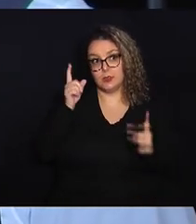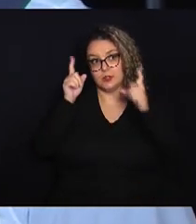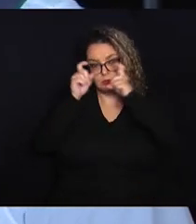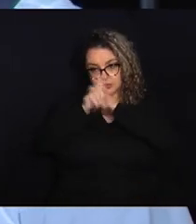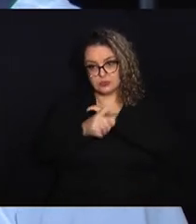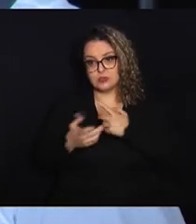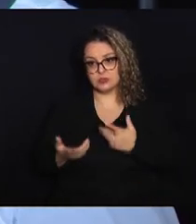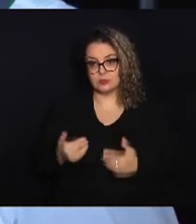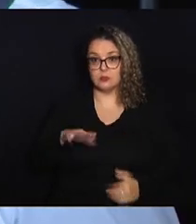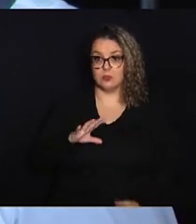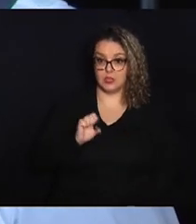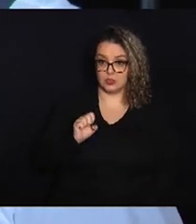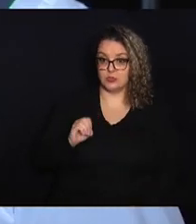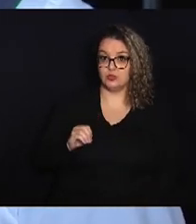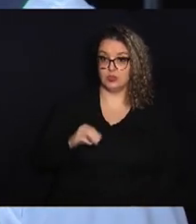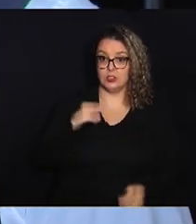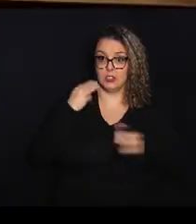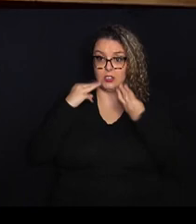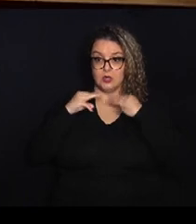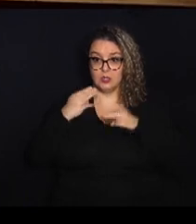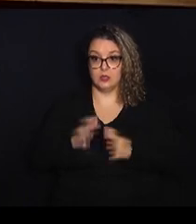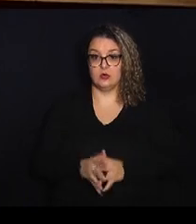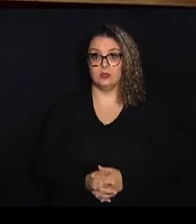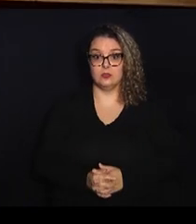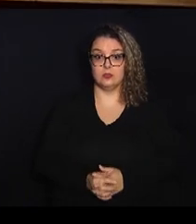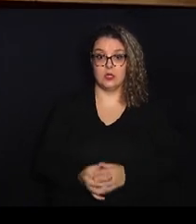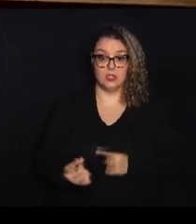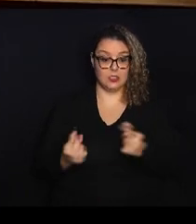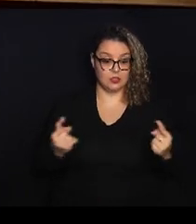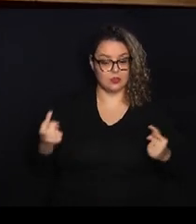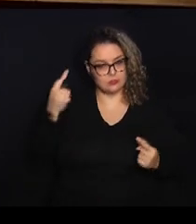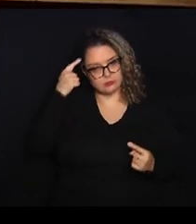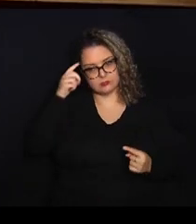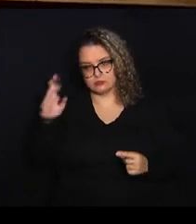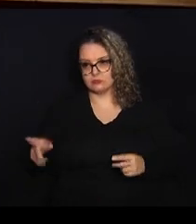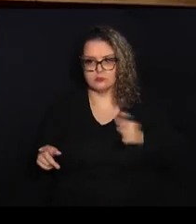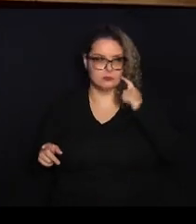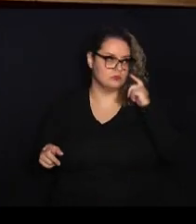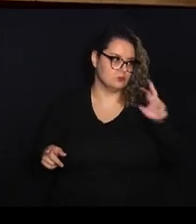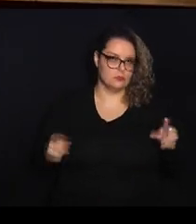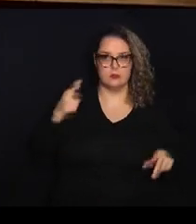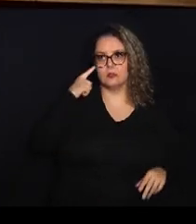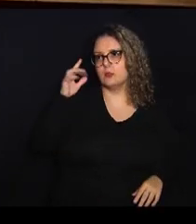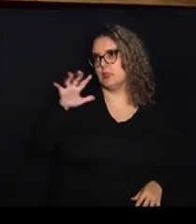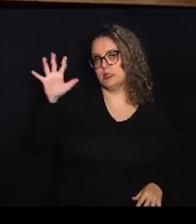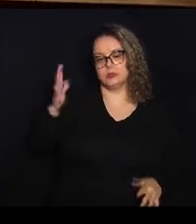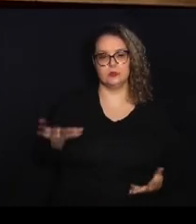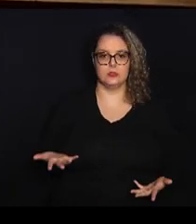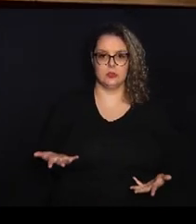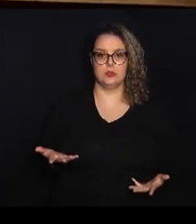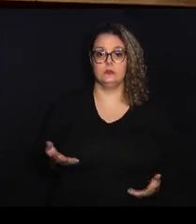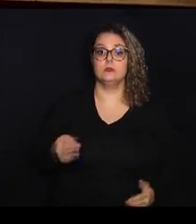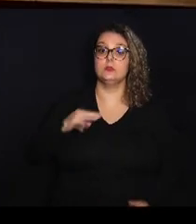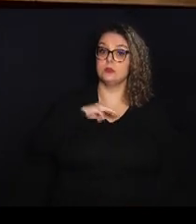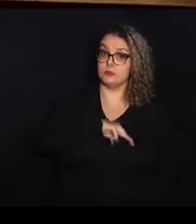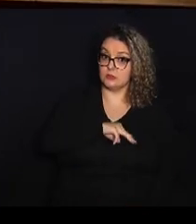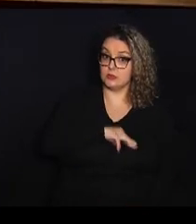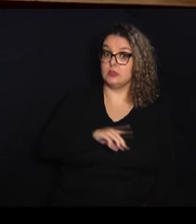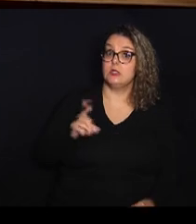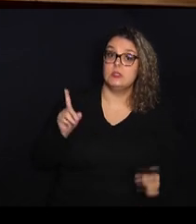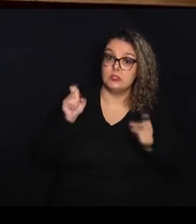São mais de 80 músicos e que cada um pensa de um jeito, cada um tem uma ideia. Então é uma tarefa muito